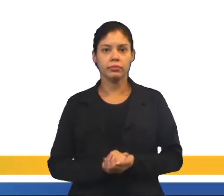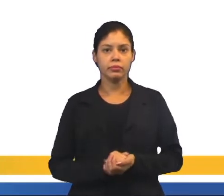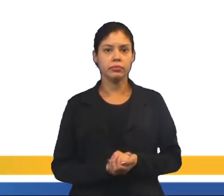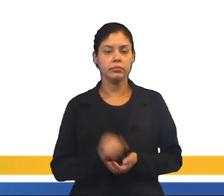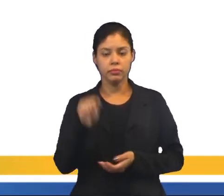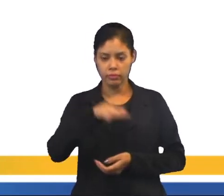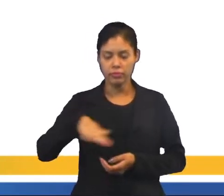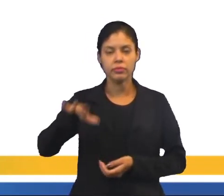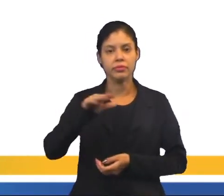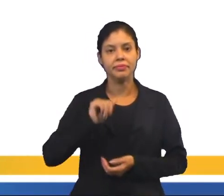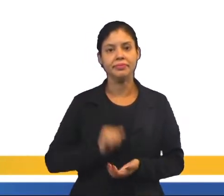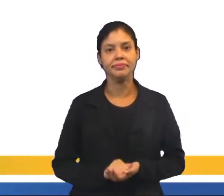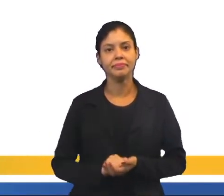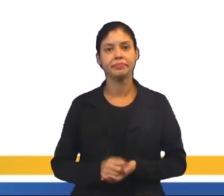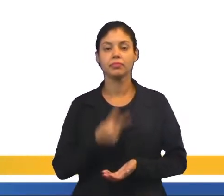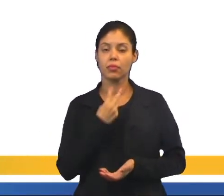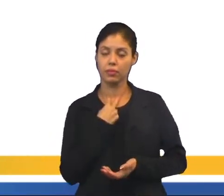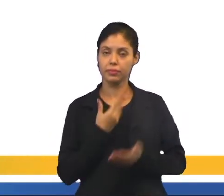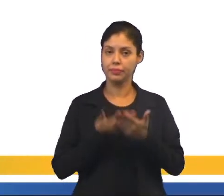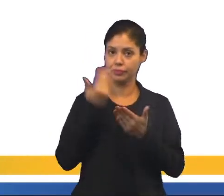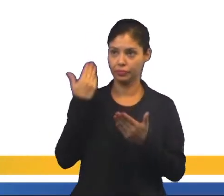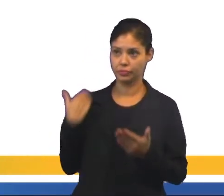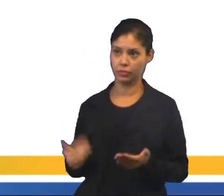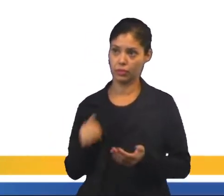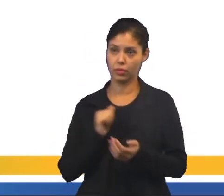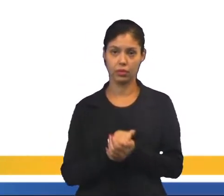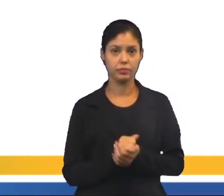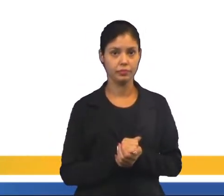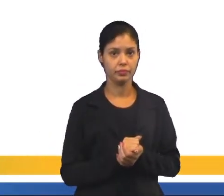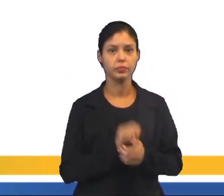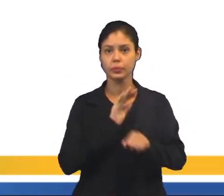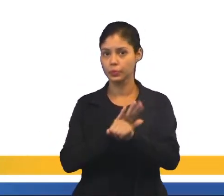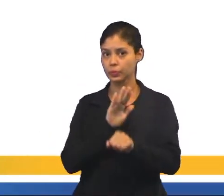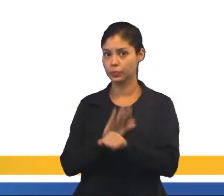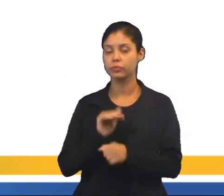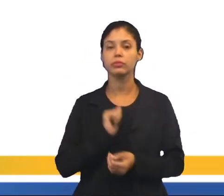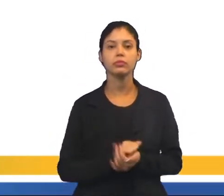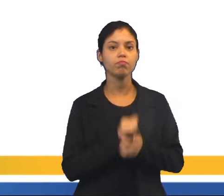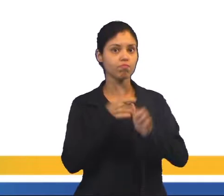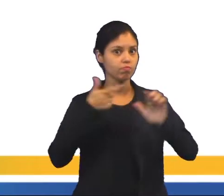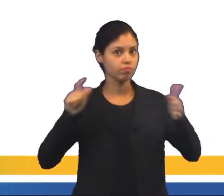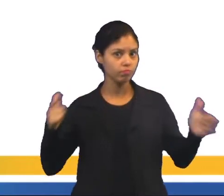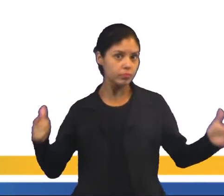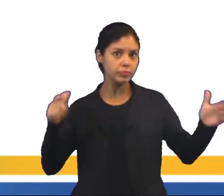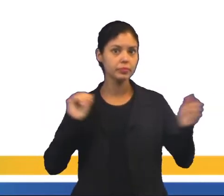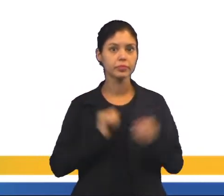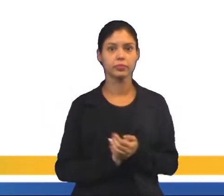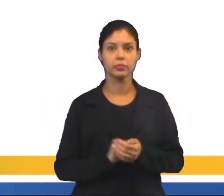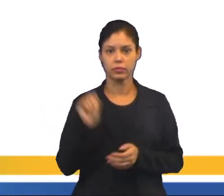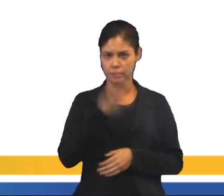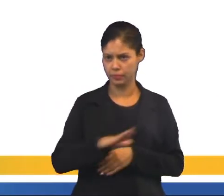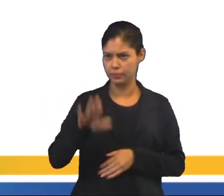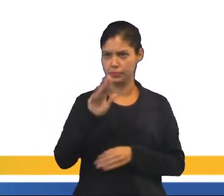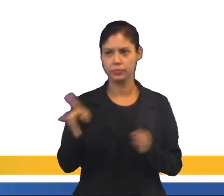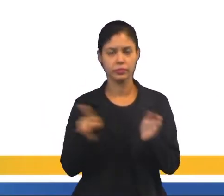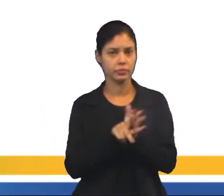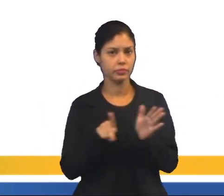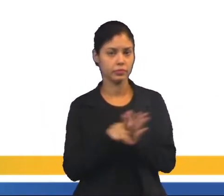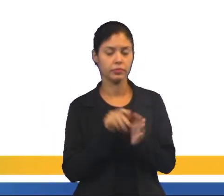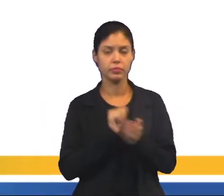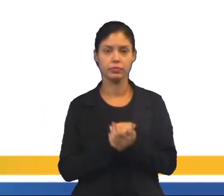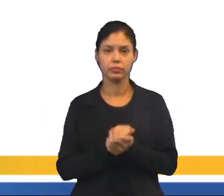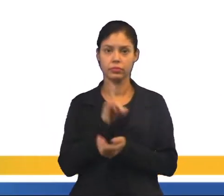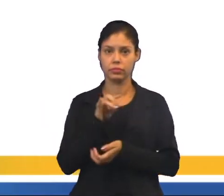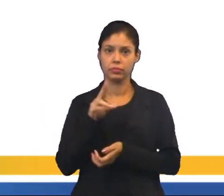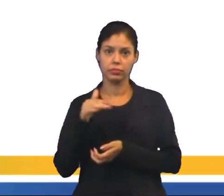área ocupada anteriormente e ajude Klebe a ampliá-la de modo que suas dimensões